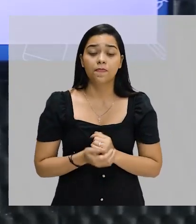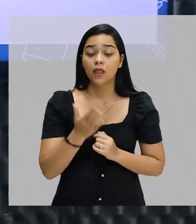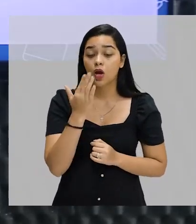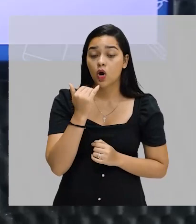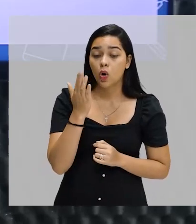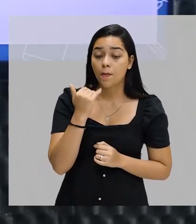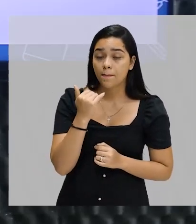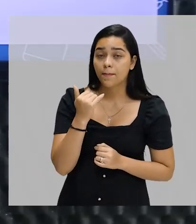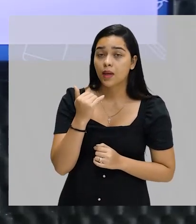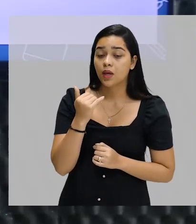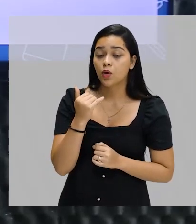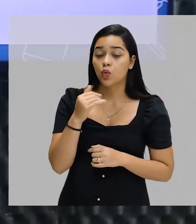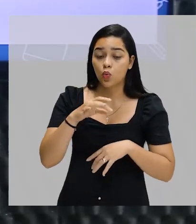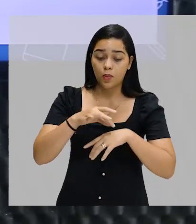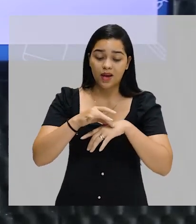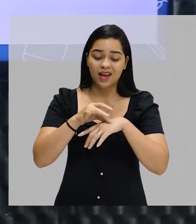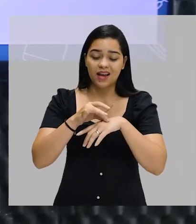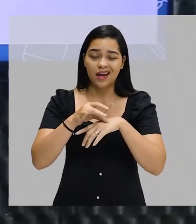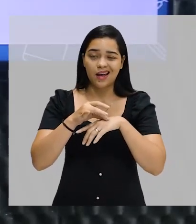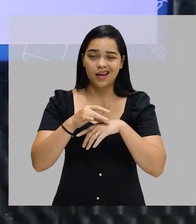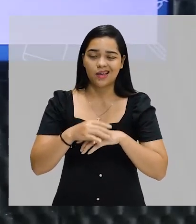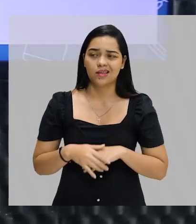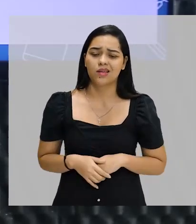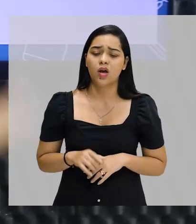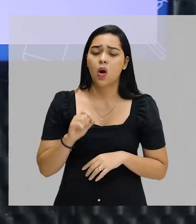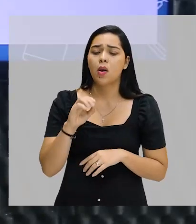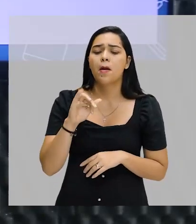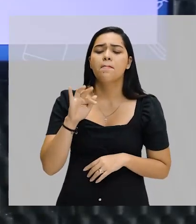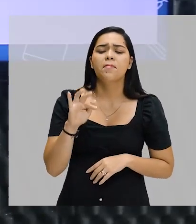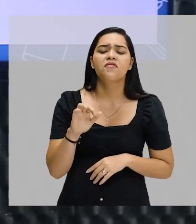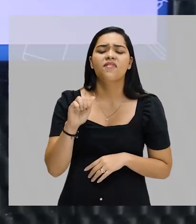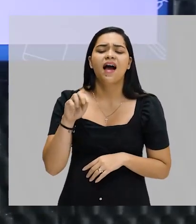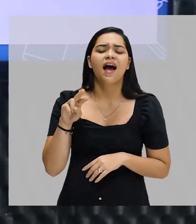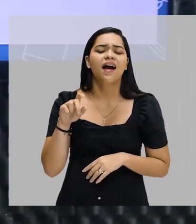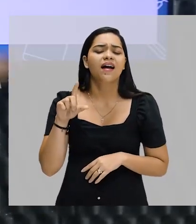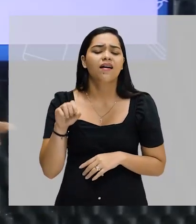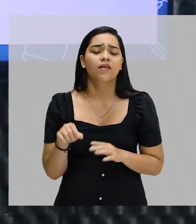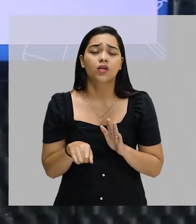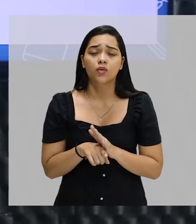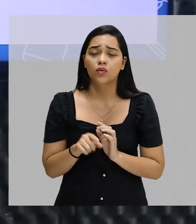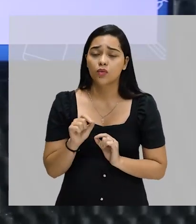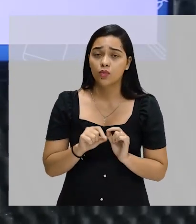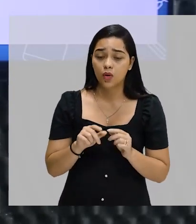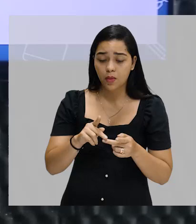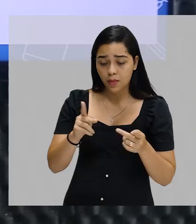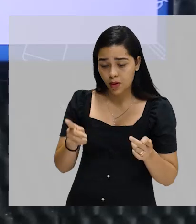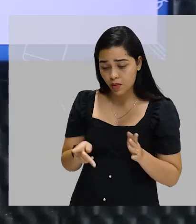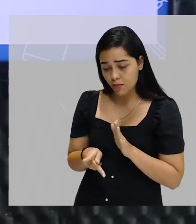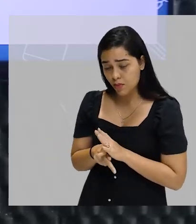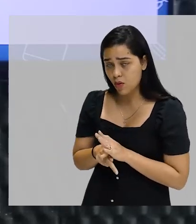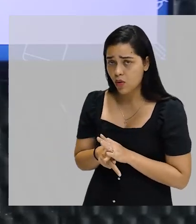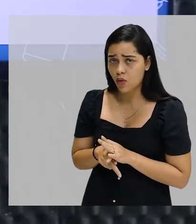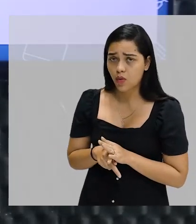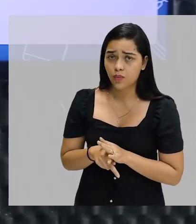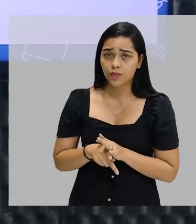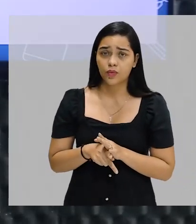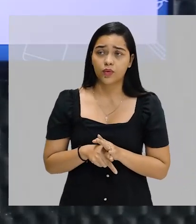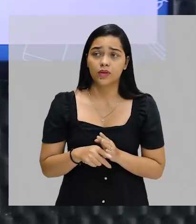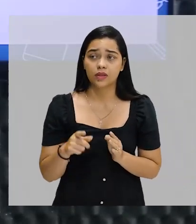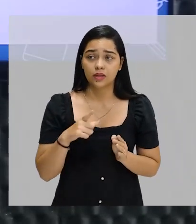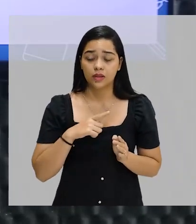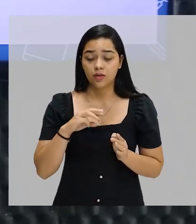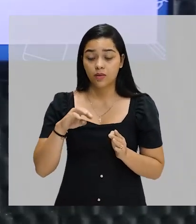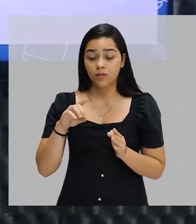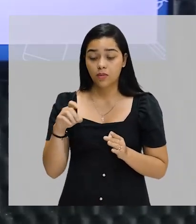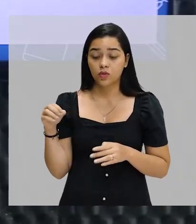um bife a cavalo. O que é um bife a cavalo? É um prato específico, é o modo